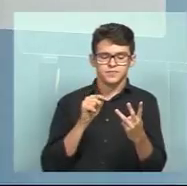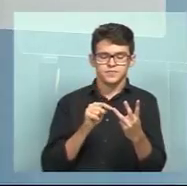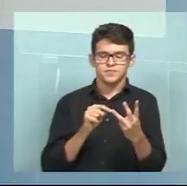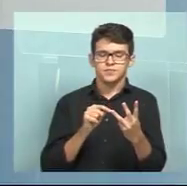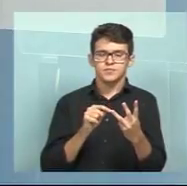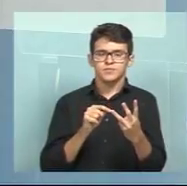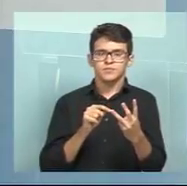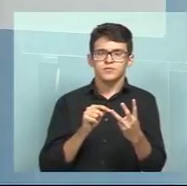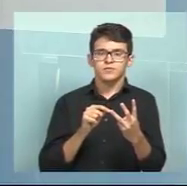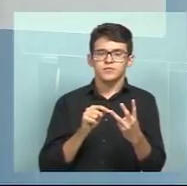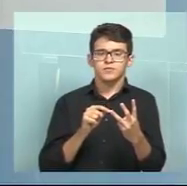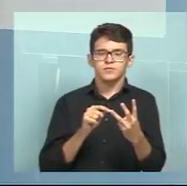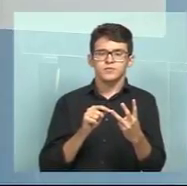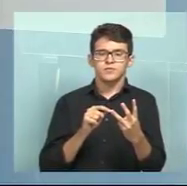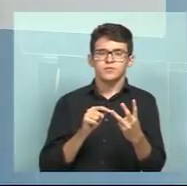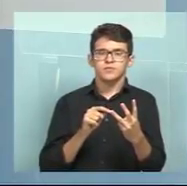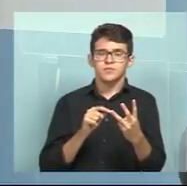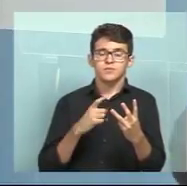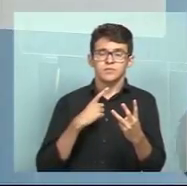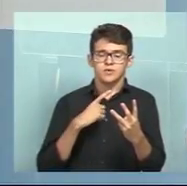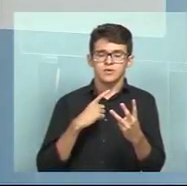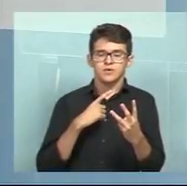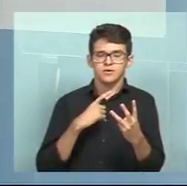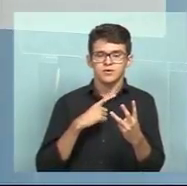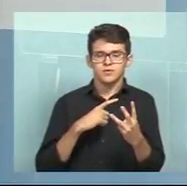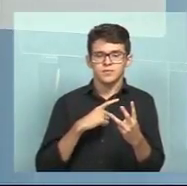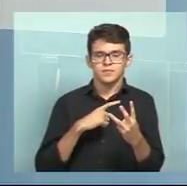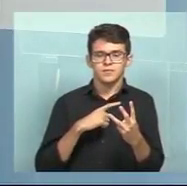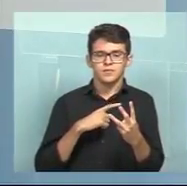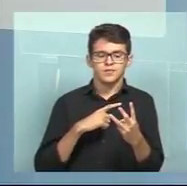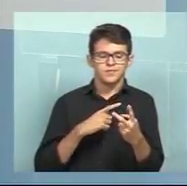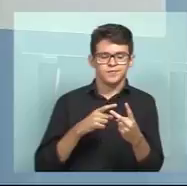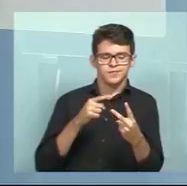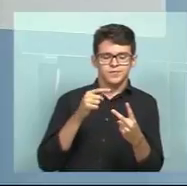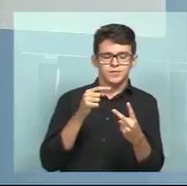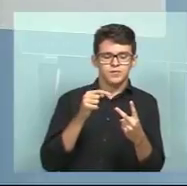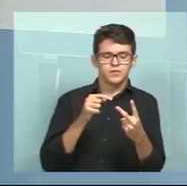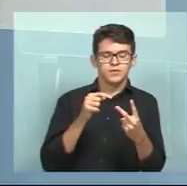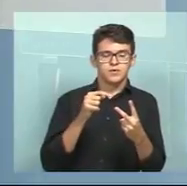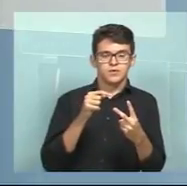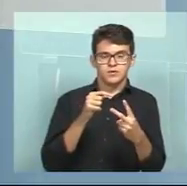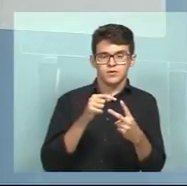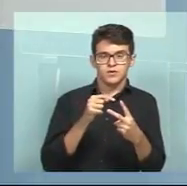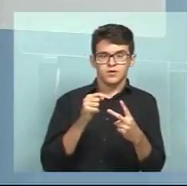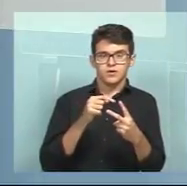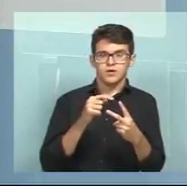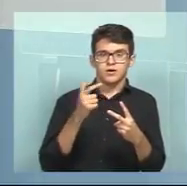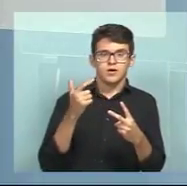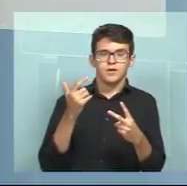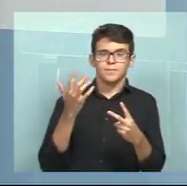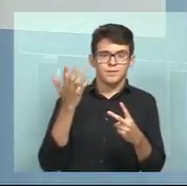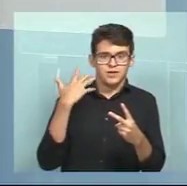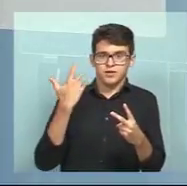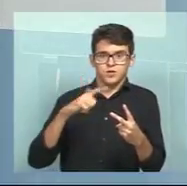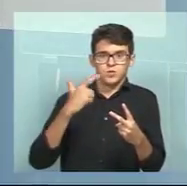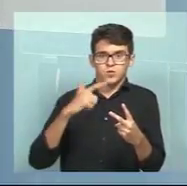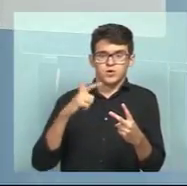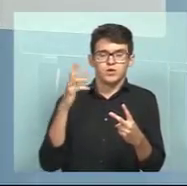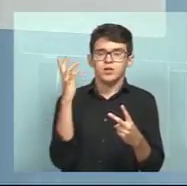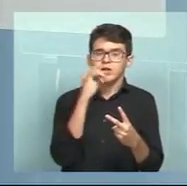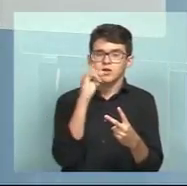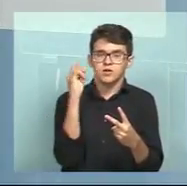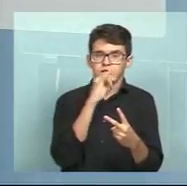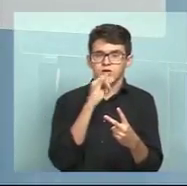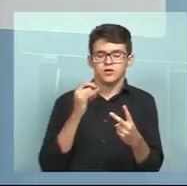seja, ela saiu do mundo de escuridão, pôde ter um acesso à informação, né? E ela tinha água